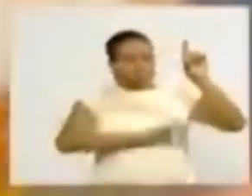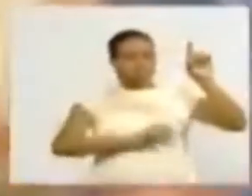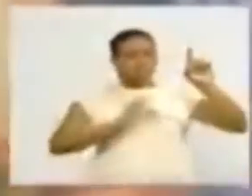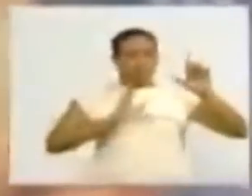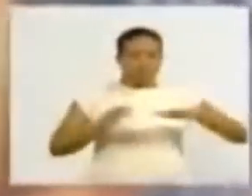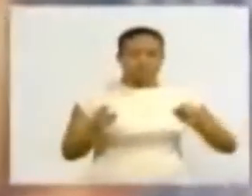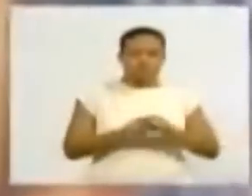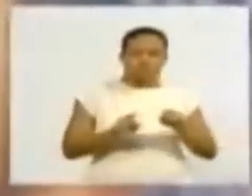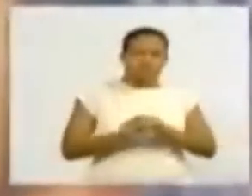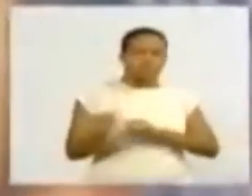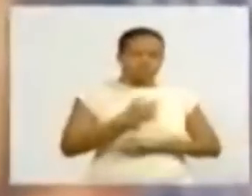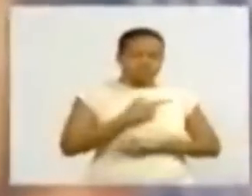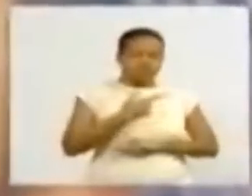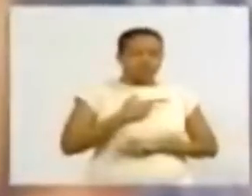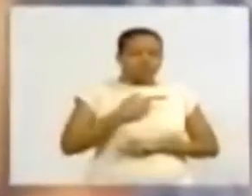dureza.